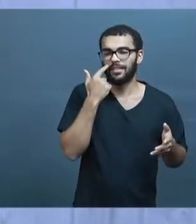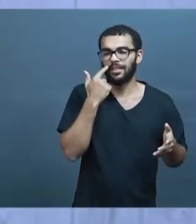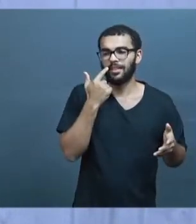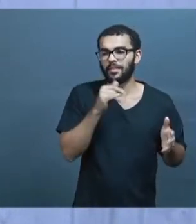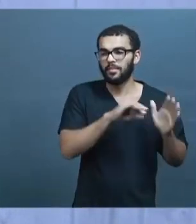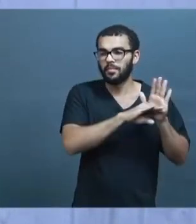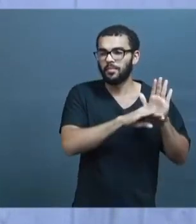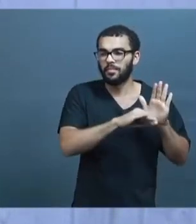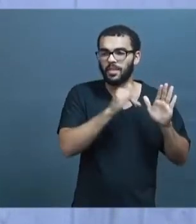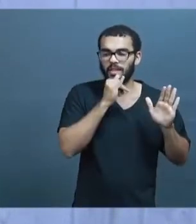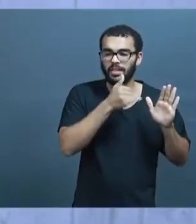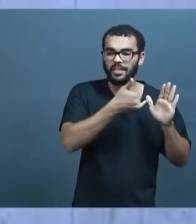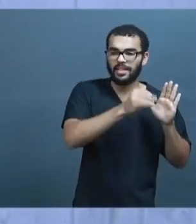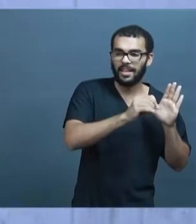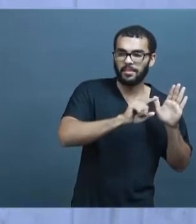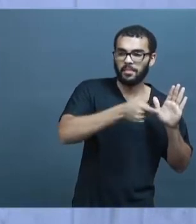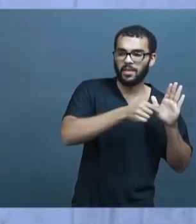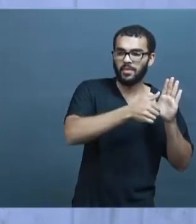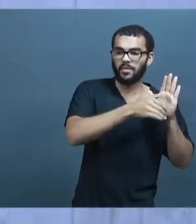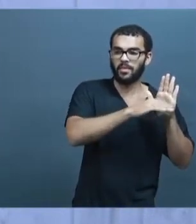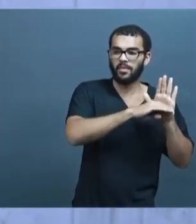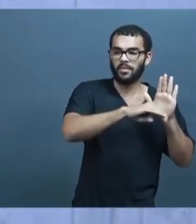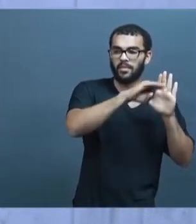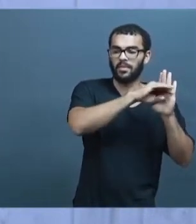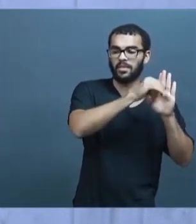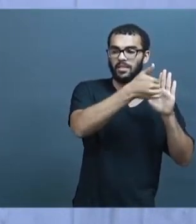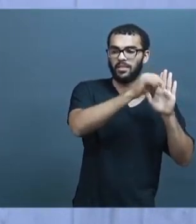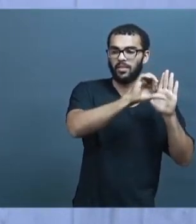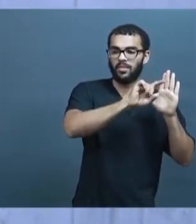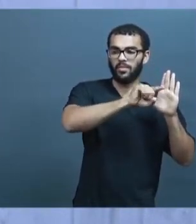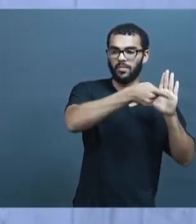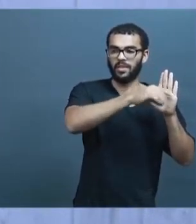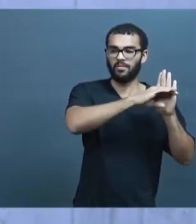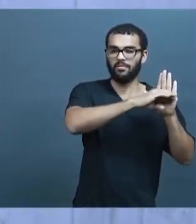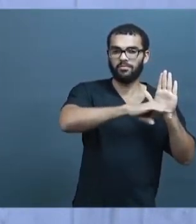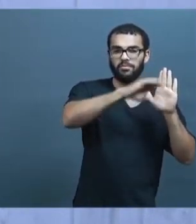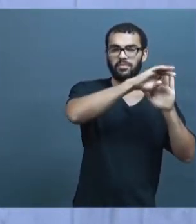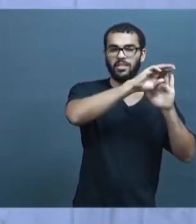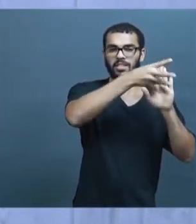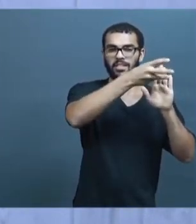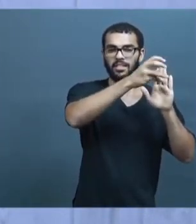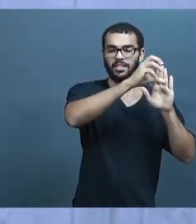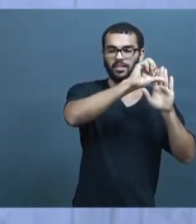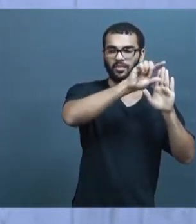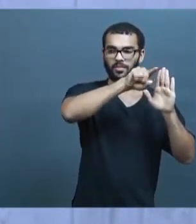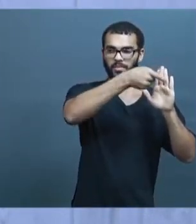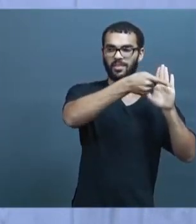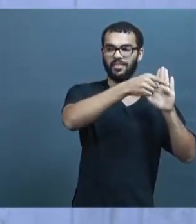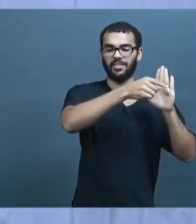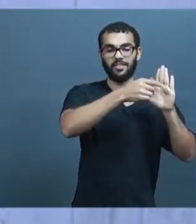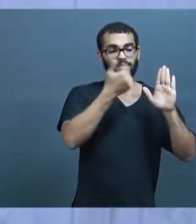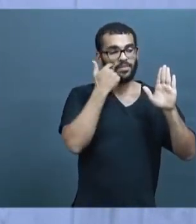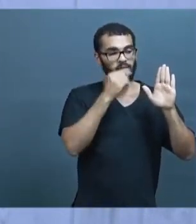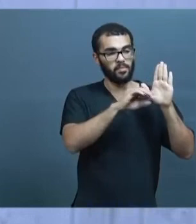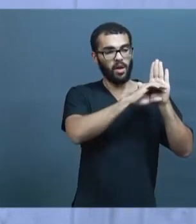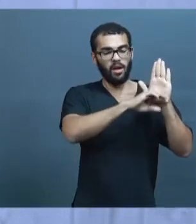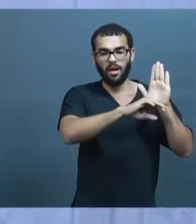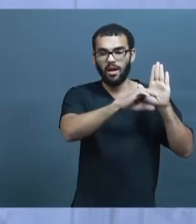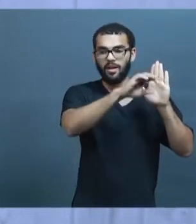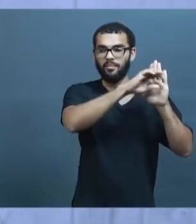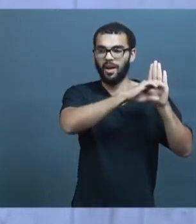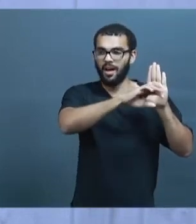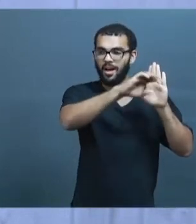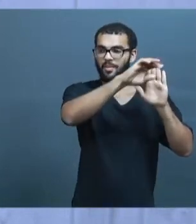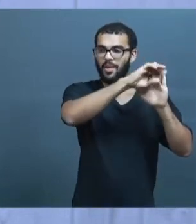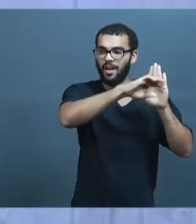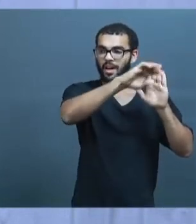10 mil, 19 mil, 39 mil. Conforme vai subindo a remuneração, você vai ter uma faixa de